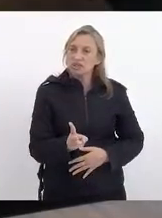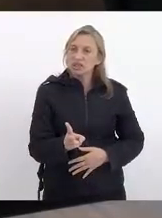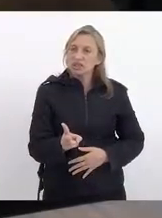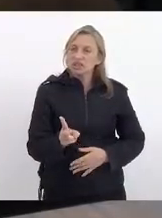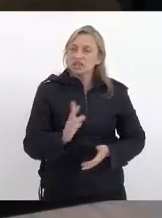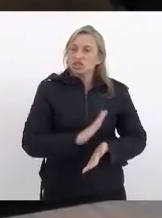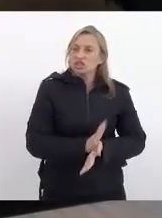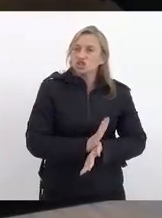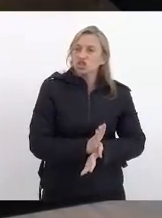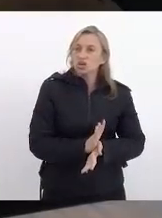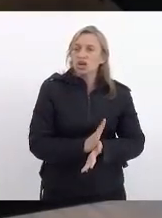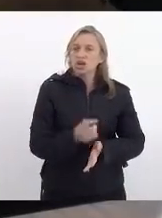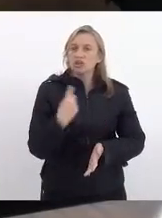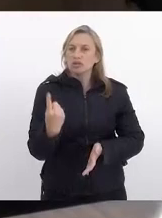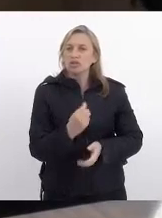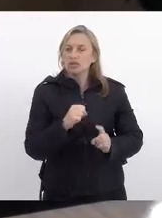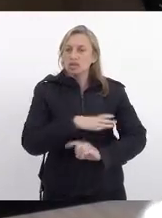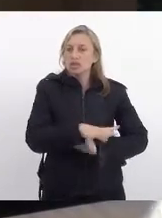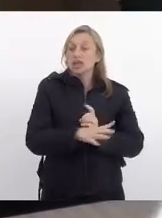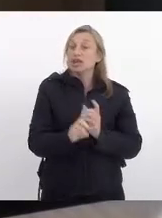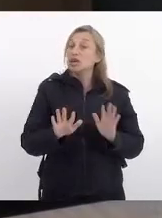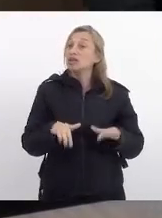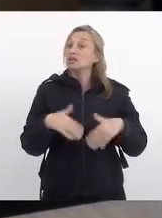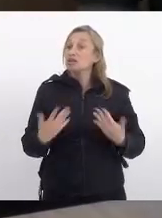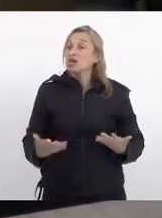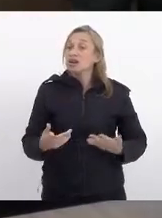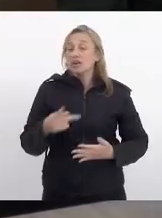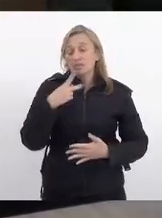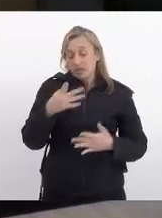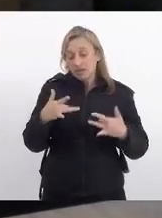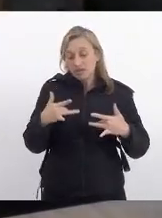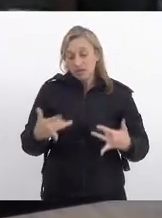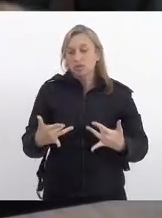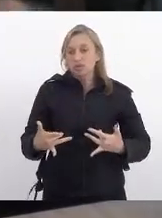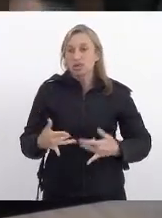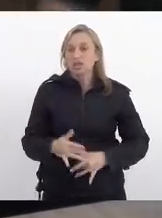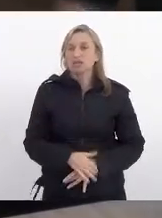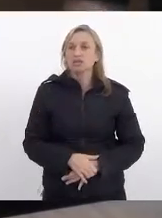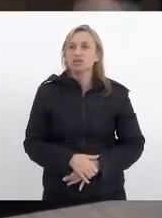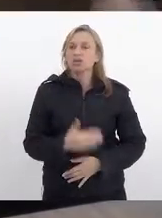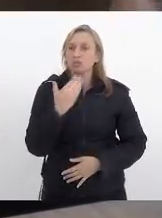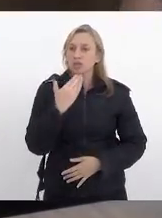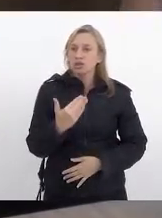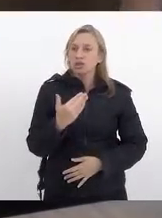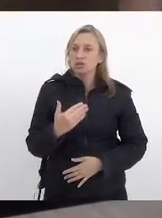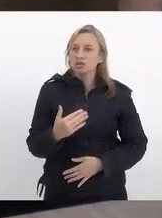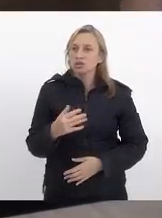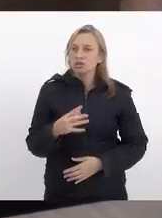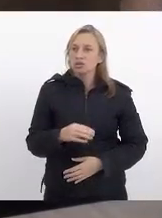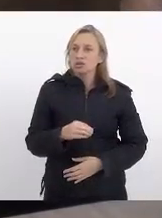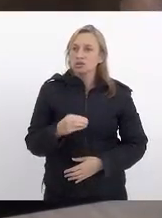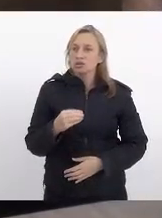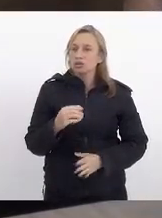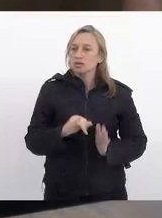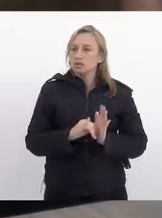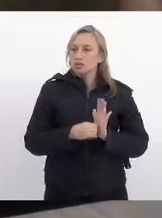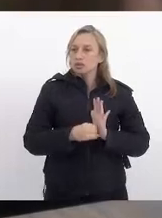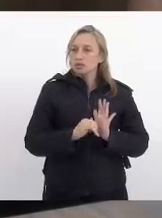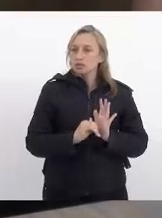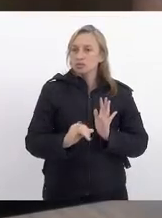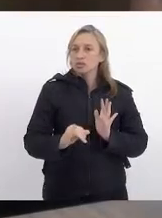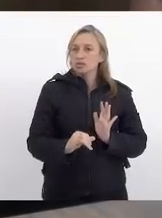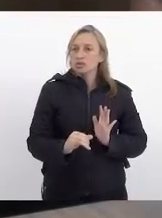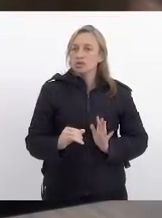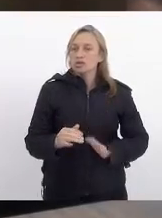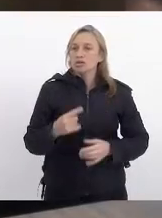destrói a nossa sociedade então fica aqui a minha solidariedade e eu vou pedir que seja transcrito no Diário Oficial